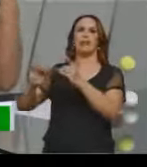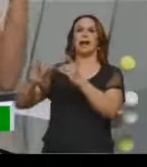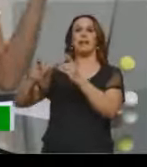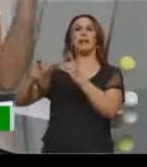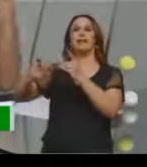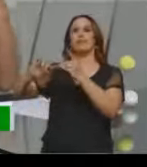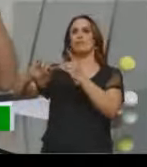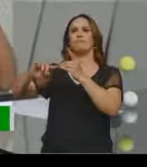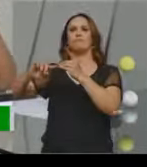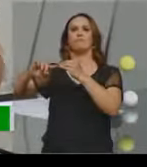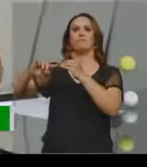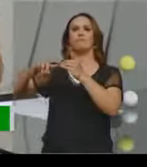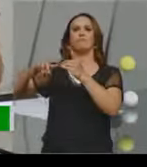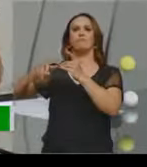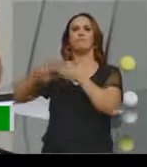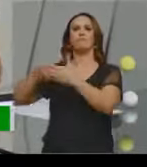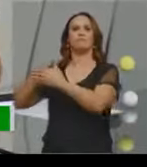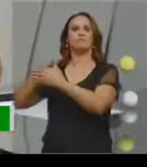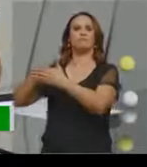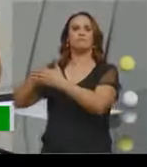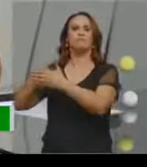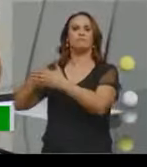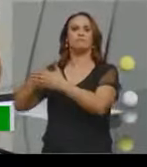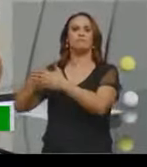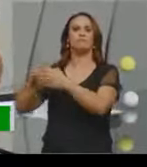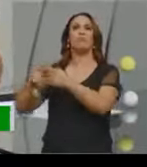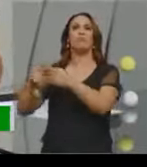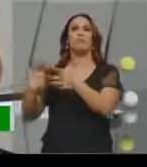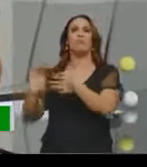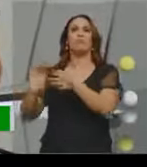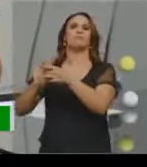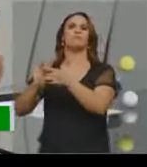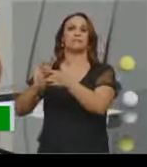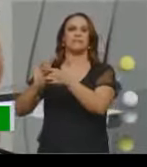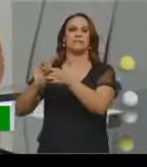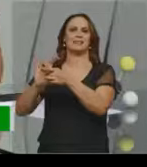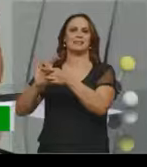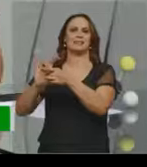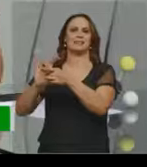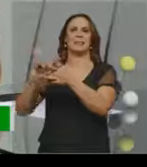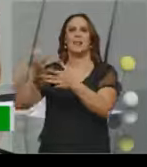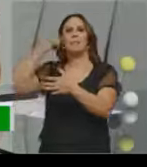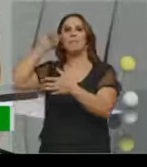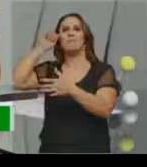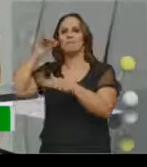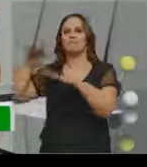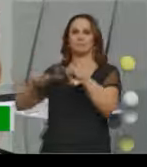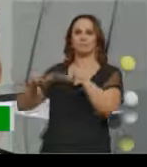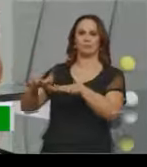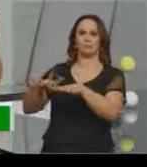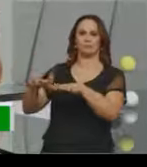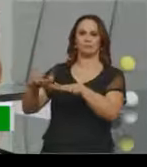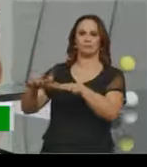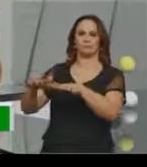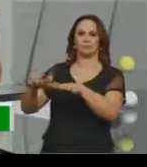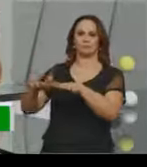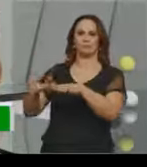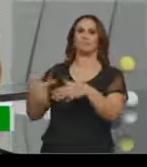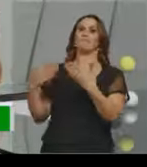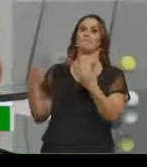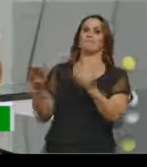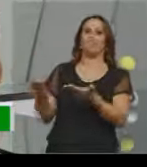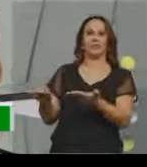moléculas, dupla ou tripla ligação, impede que a ligação rotacione sobre o seu próprio eixo. Dessa